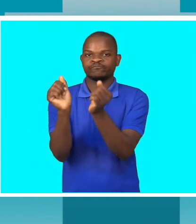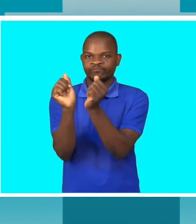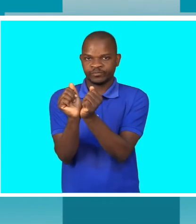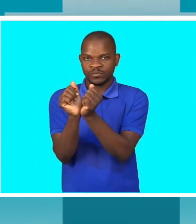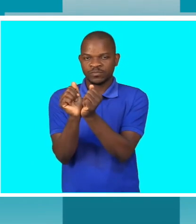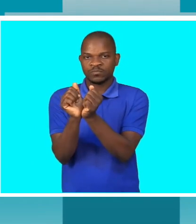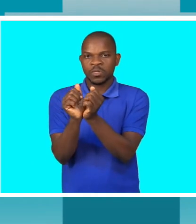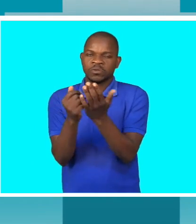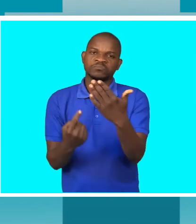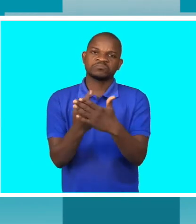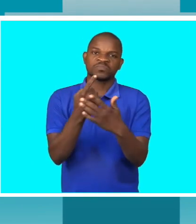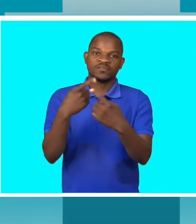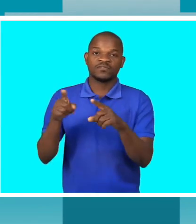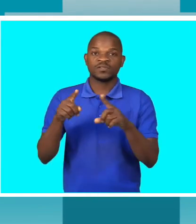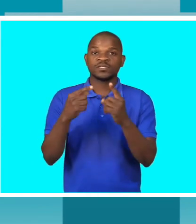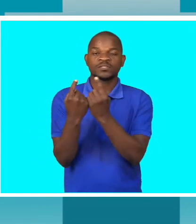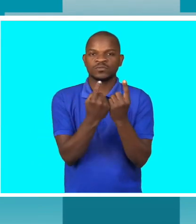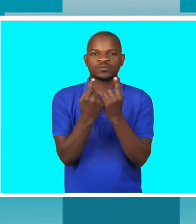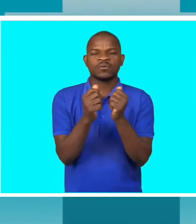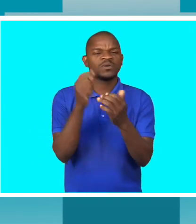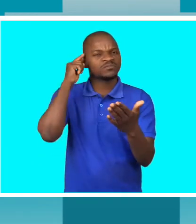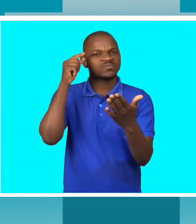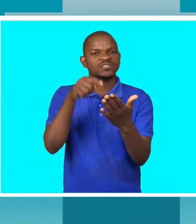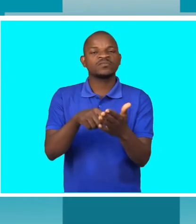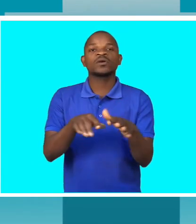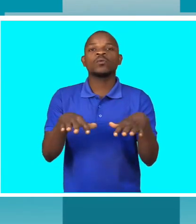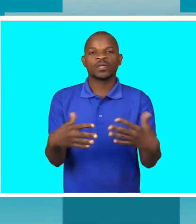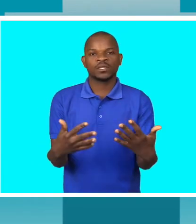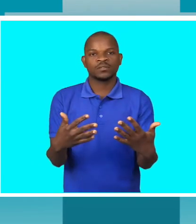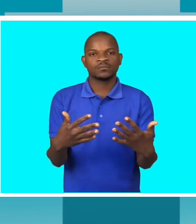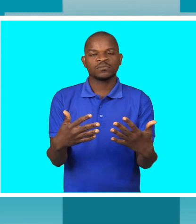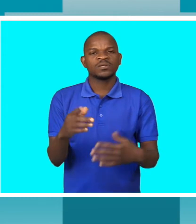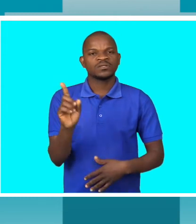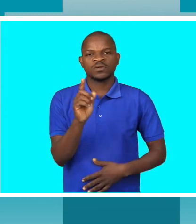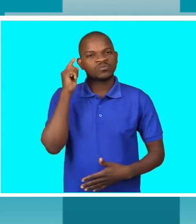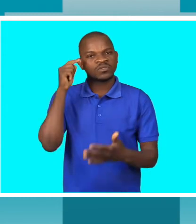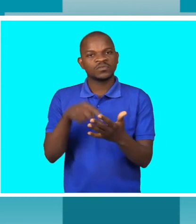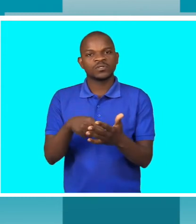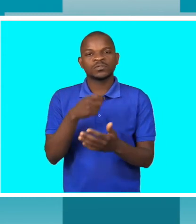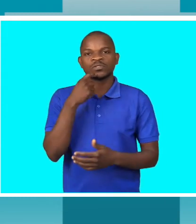sempre uma honra vir a esta casa. Respondendo a questão que coloca,